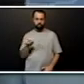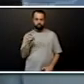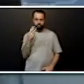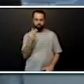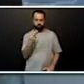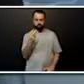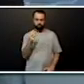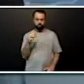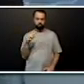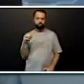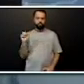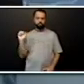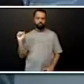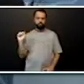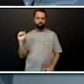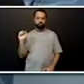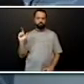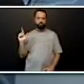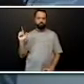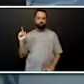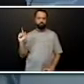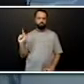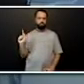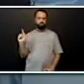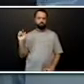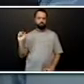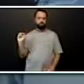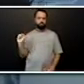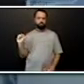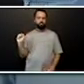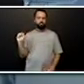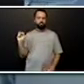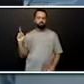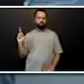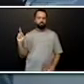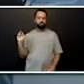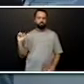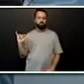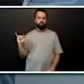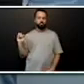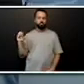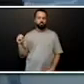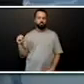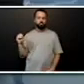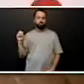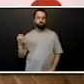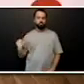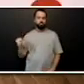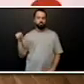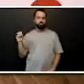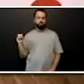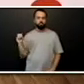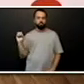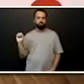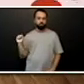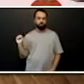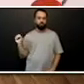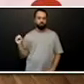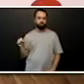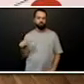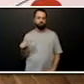O que é algarismo, então? É o símbolo que eu uso para formar um